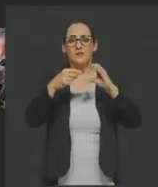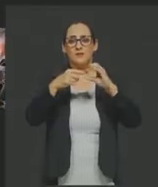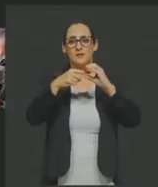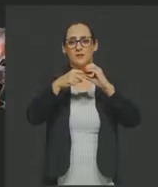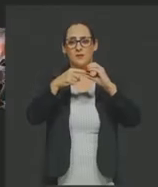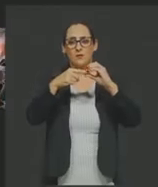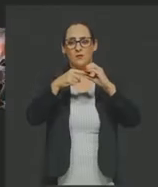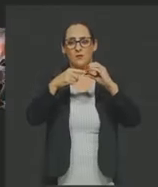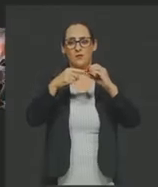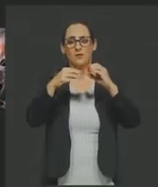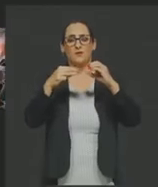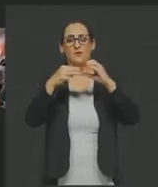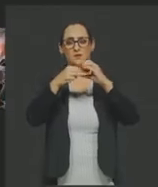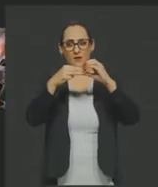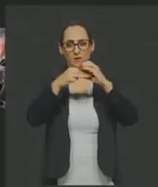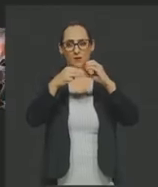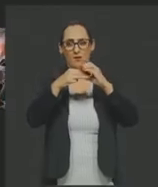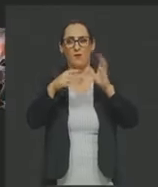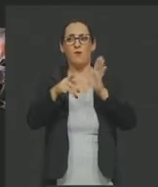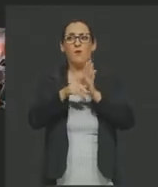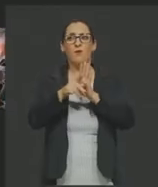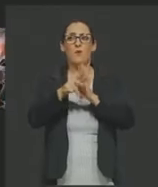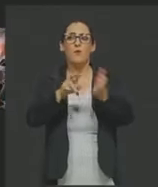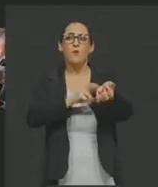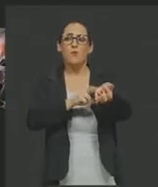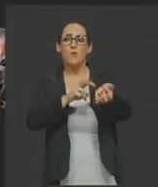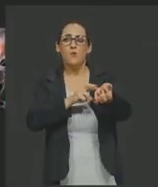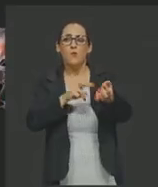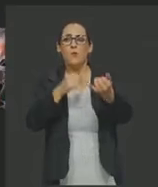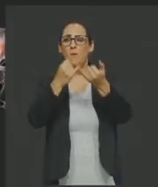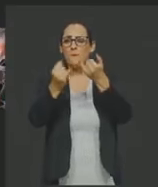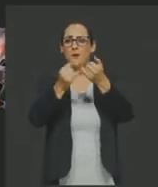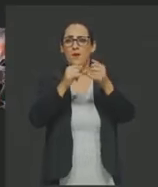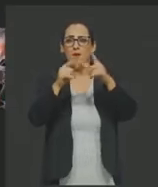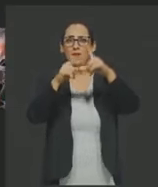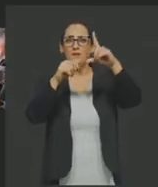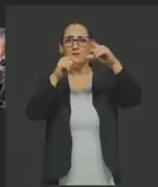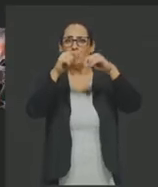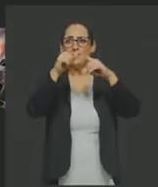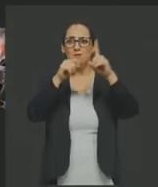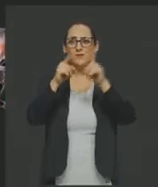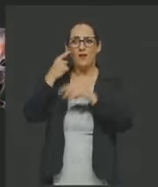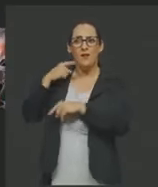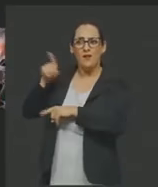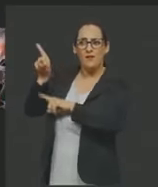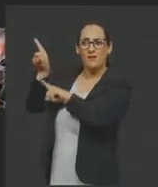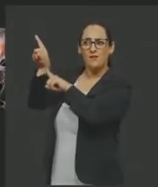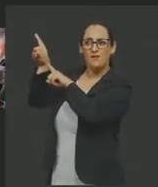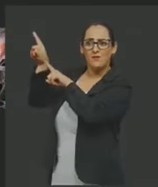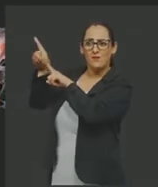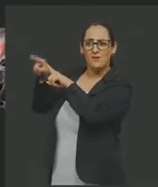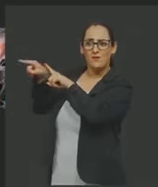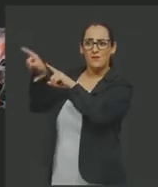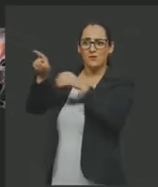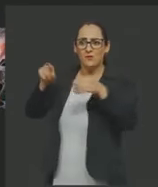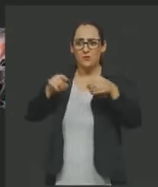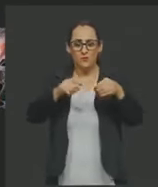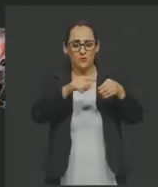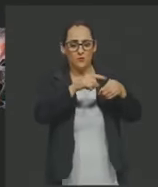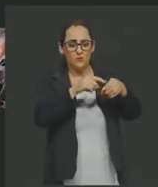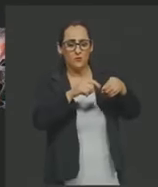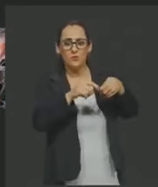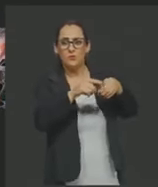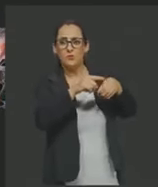nervosa, ela tem esse formato aqui diferente, parece uma estrela, né? Ela tem aqui, olha, o citoplasma, o núcleo, chamado de